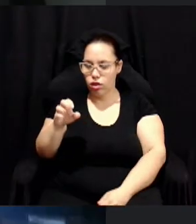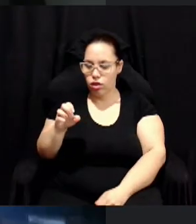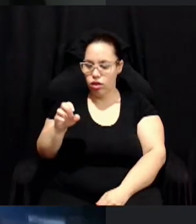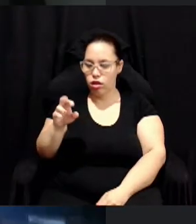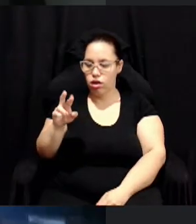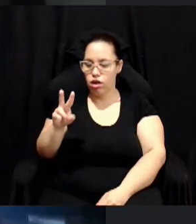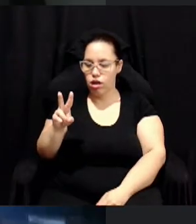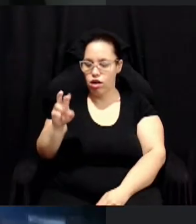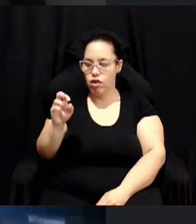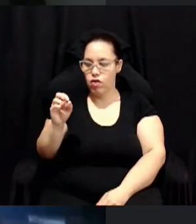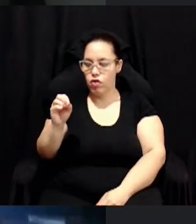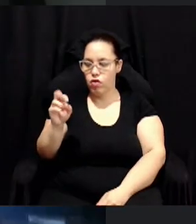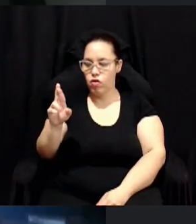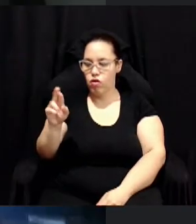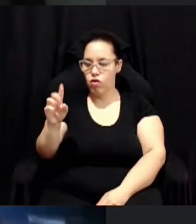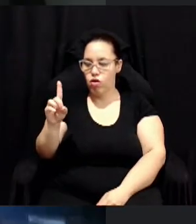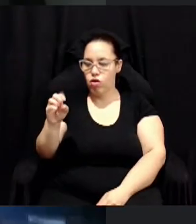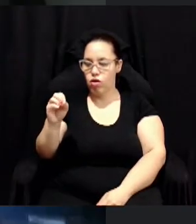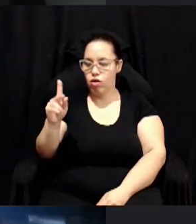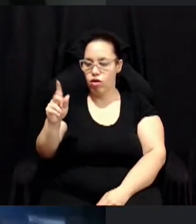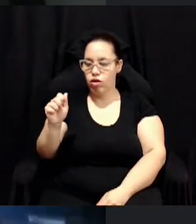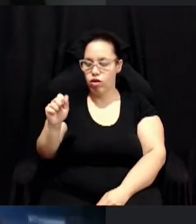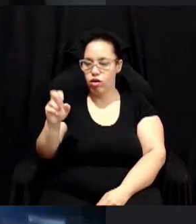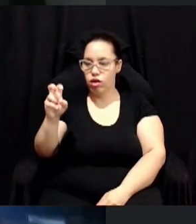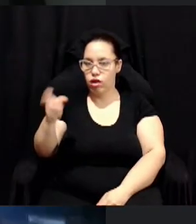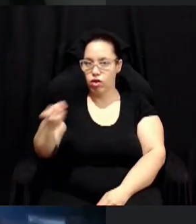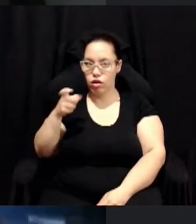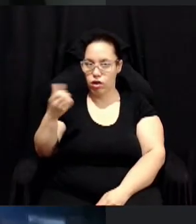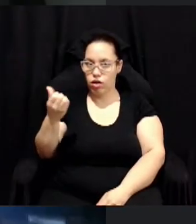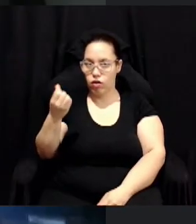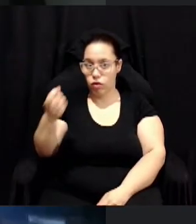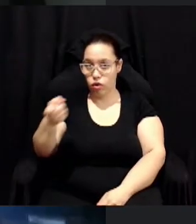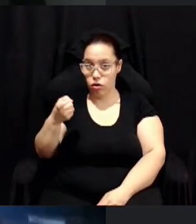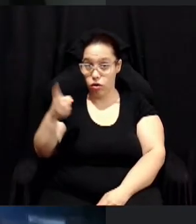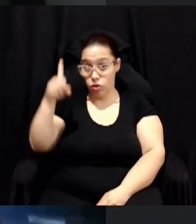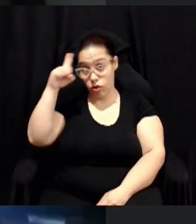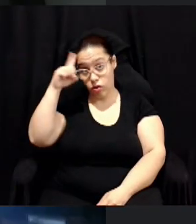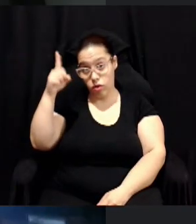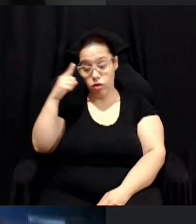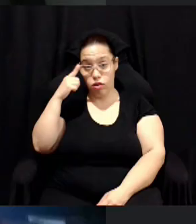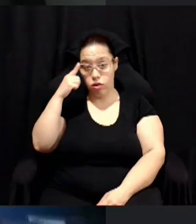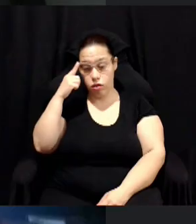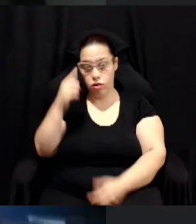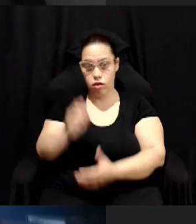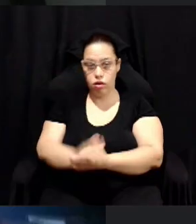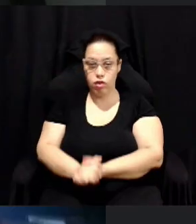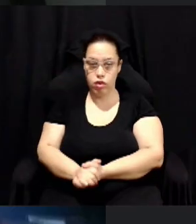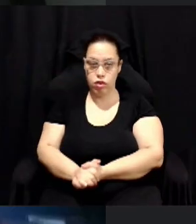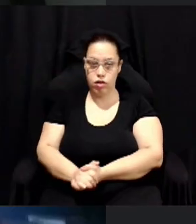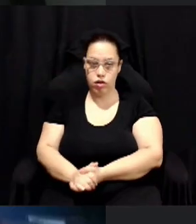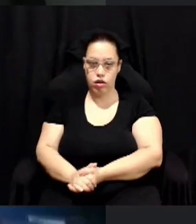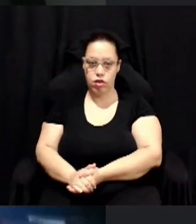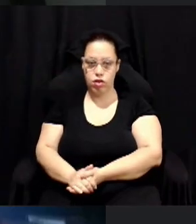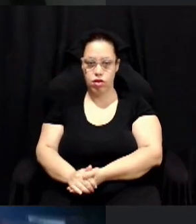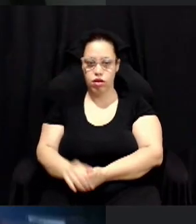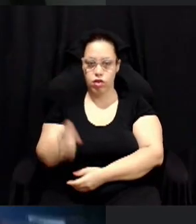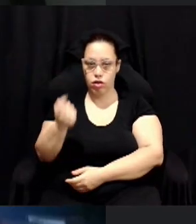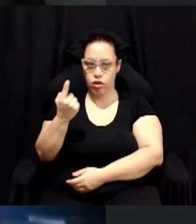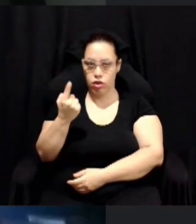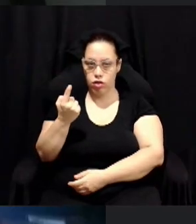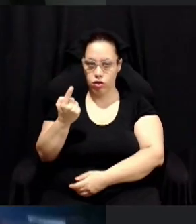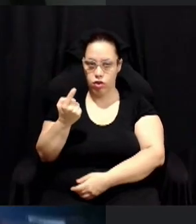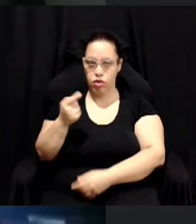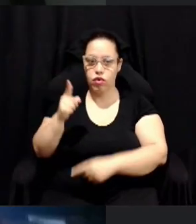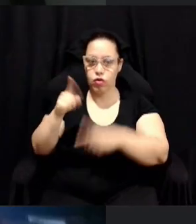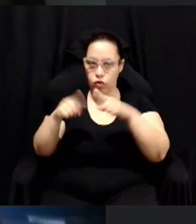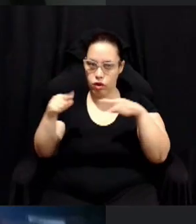uso de 5 a 6 vezes por dia, né? Então, aí tem gente que fala assim: "Ah, Dani, você toma um remédio só?" Não, não tomo um só, eu tomo vários e não é